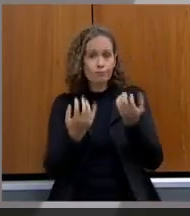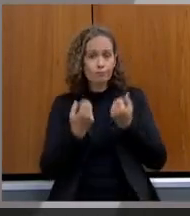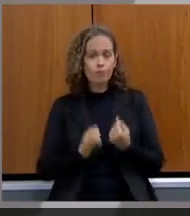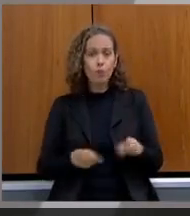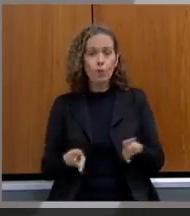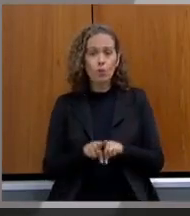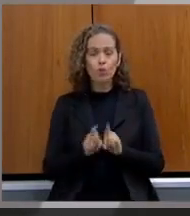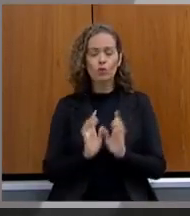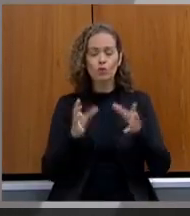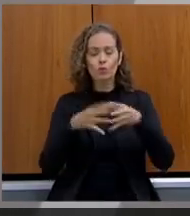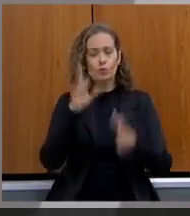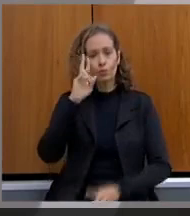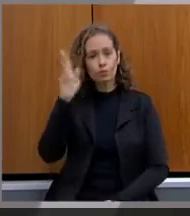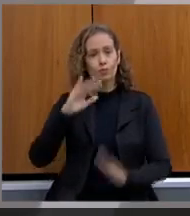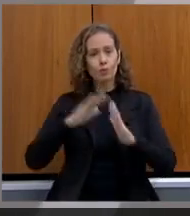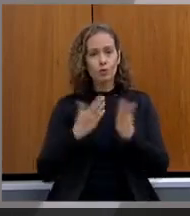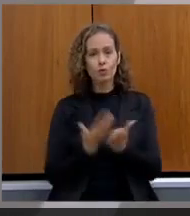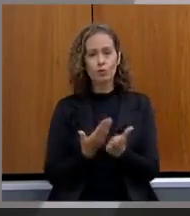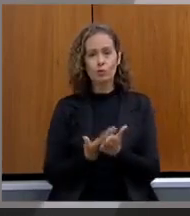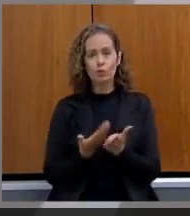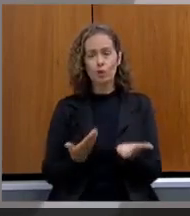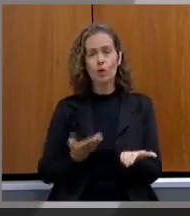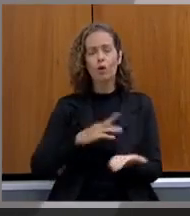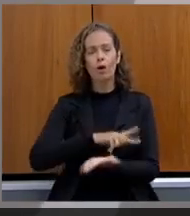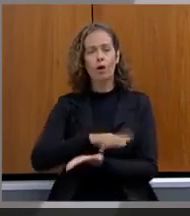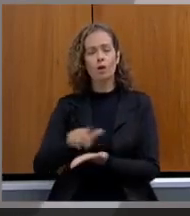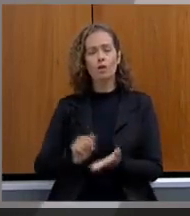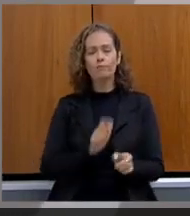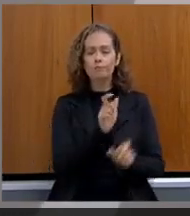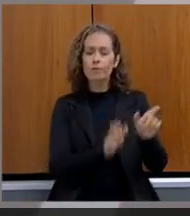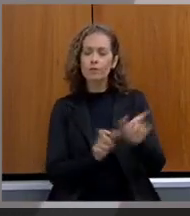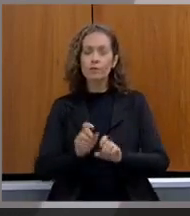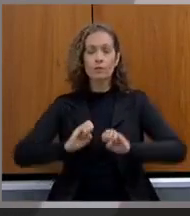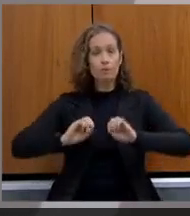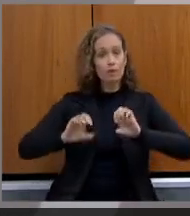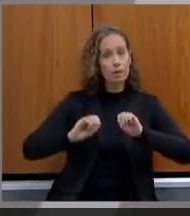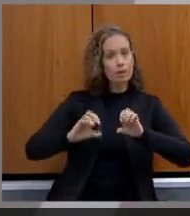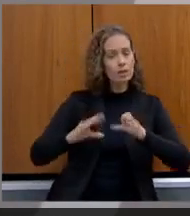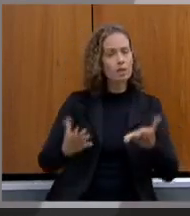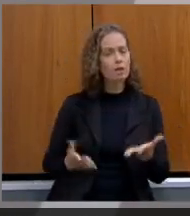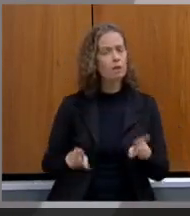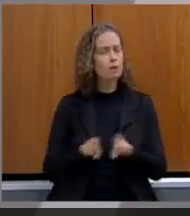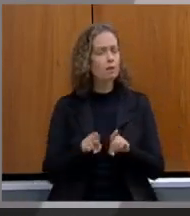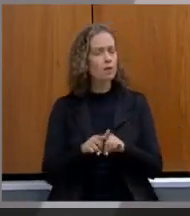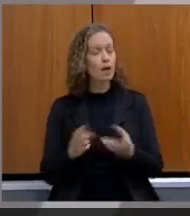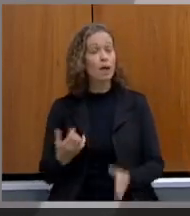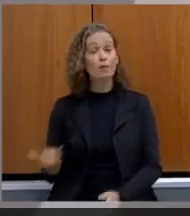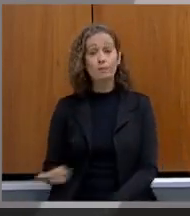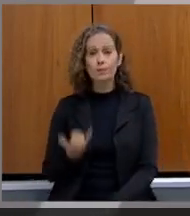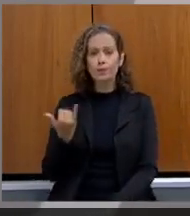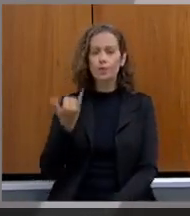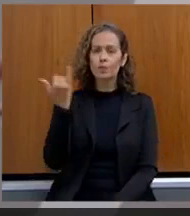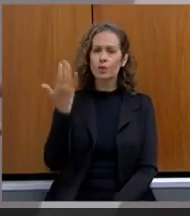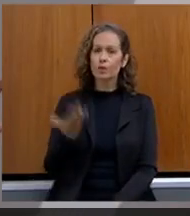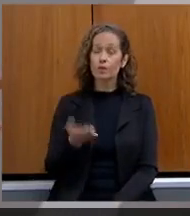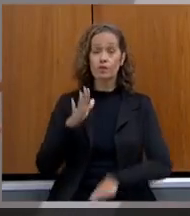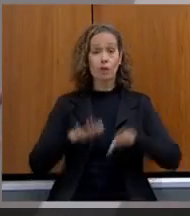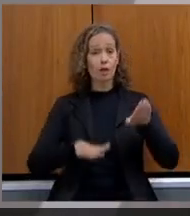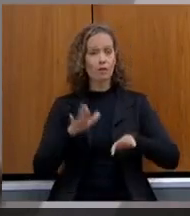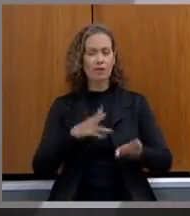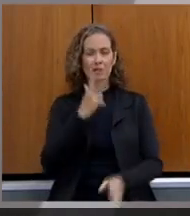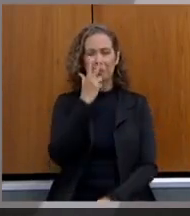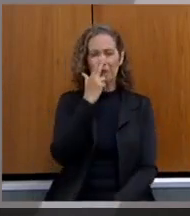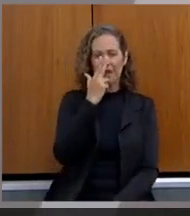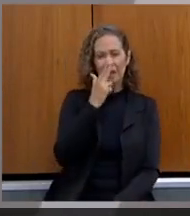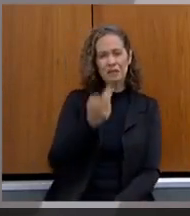diretores de escola do pessoal da educação com relação a isso quer dizer isso é muito importante às vezes parece